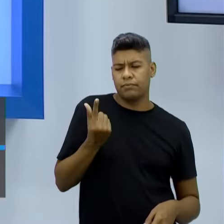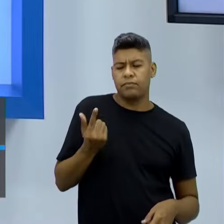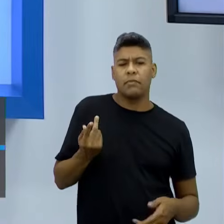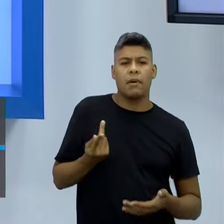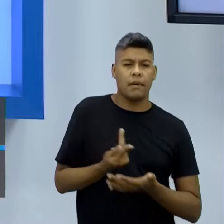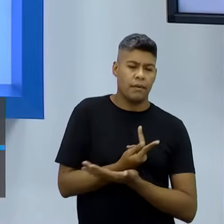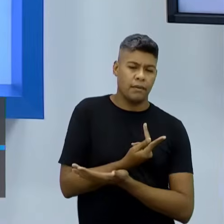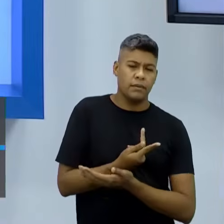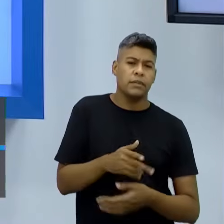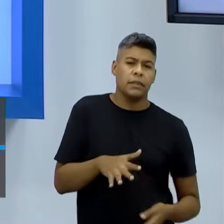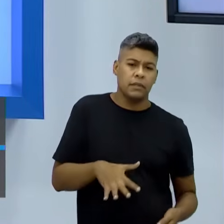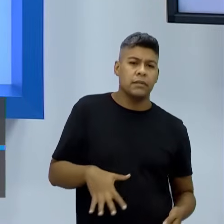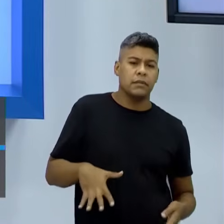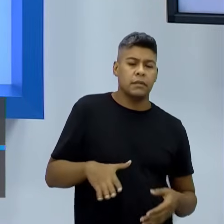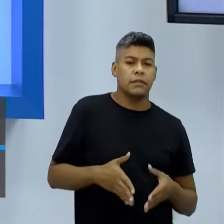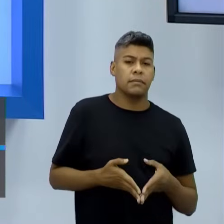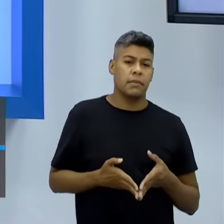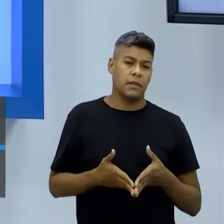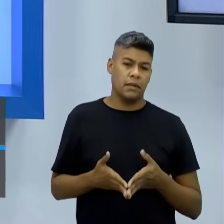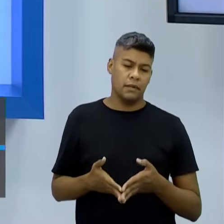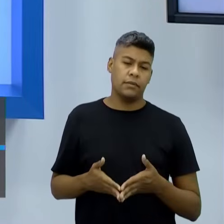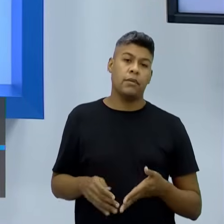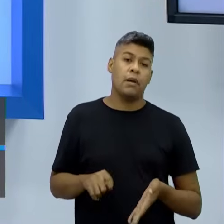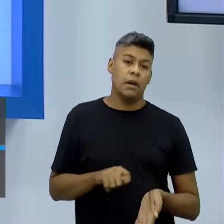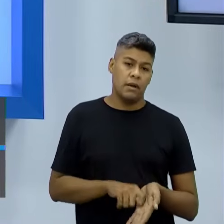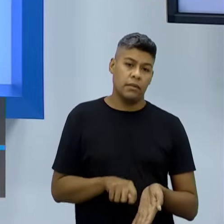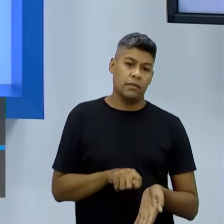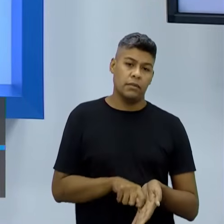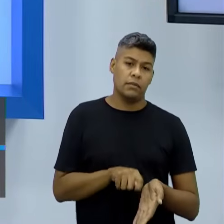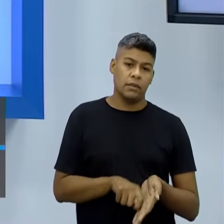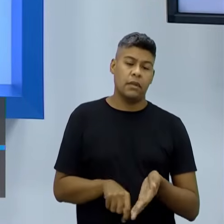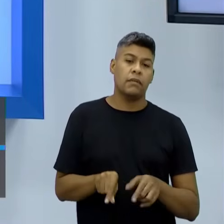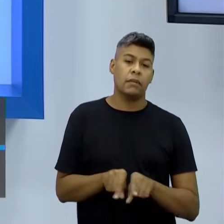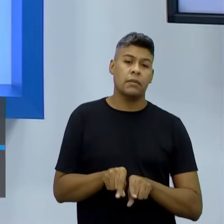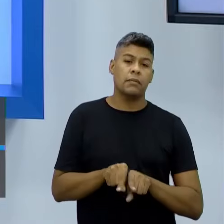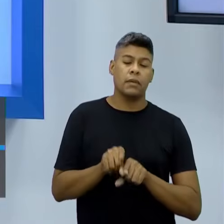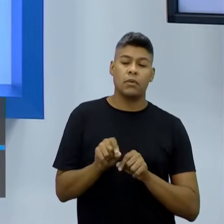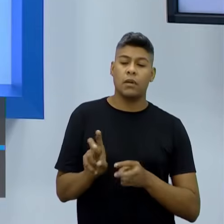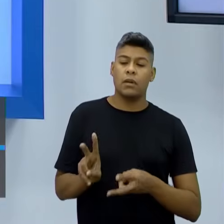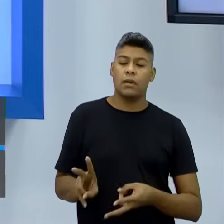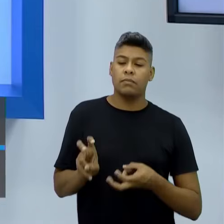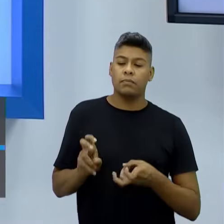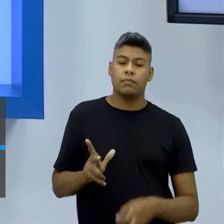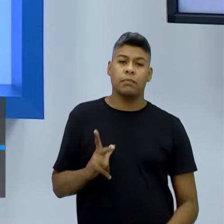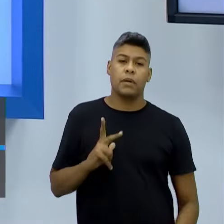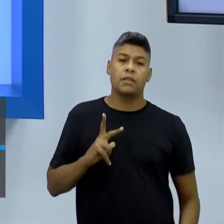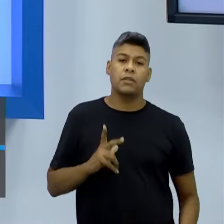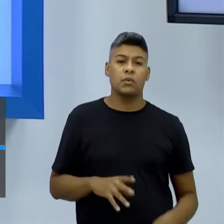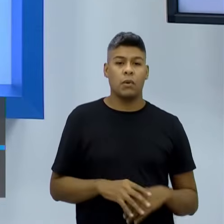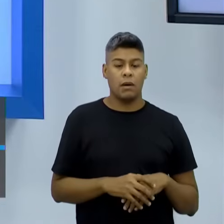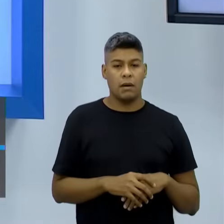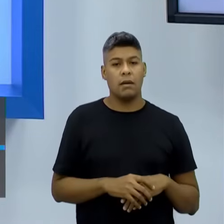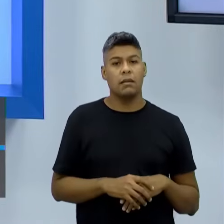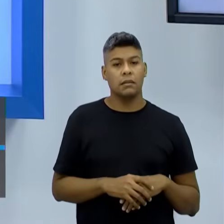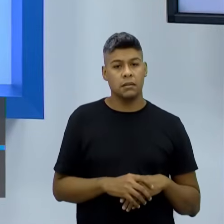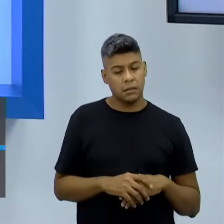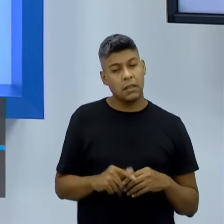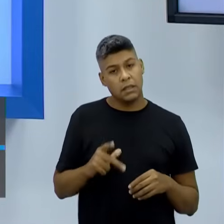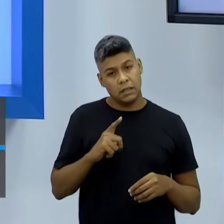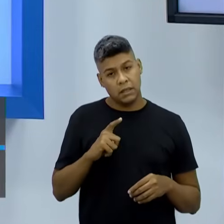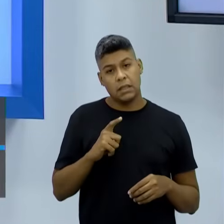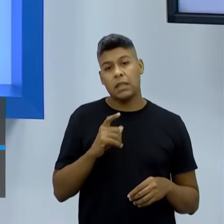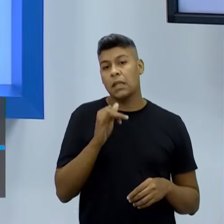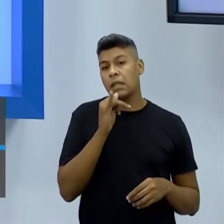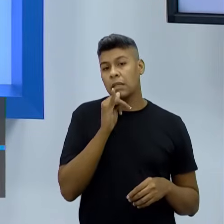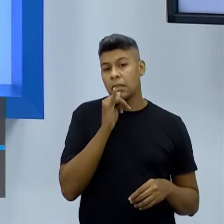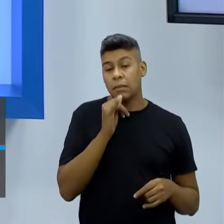nas embarcações, né? Então eles anotavam também ali, muitas vezes, observações pessoais, né? Então se teve, por exemplo,